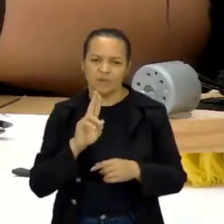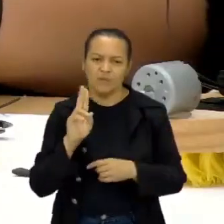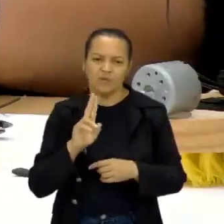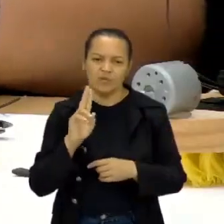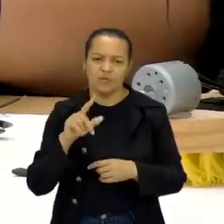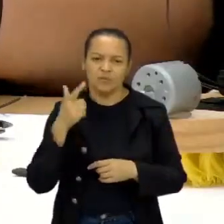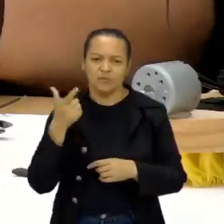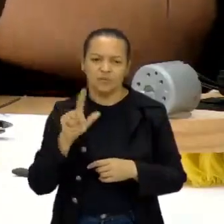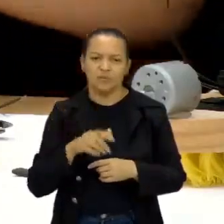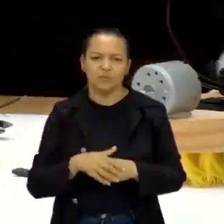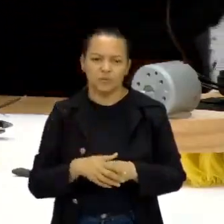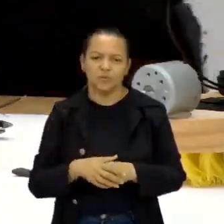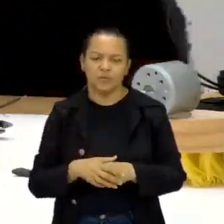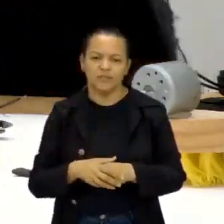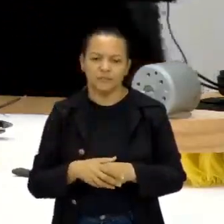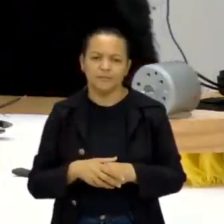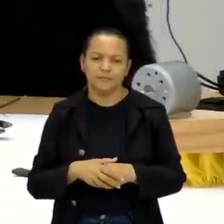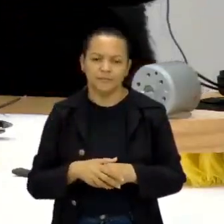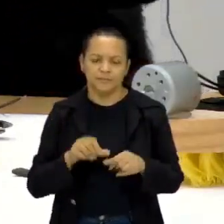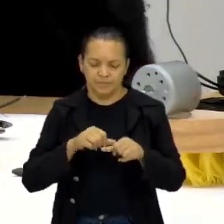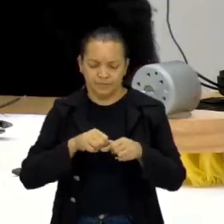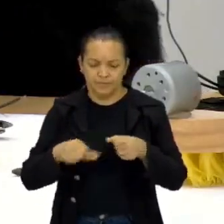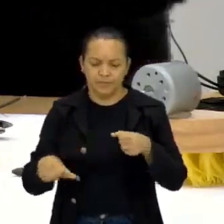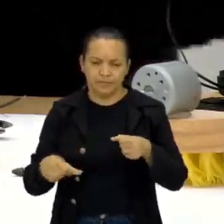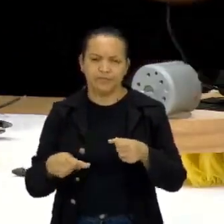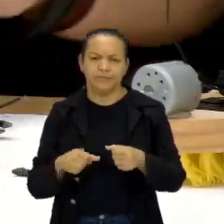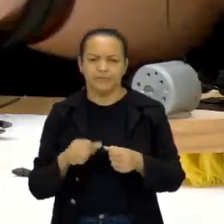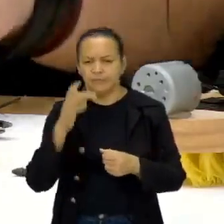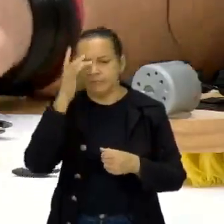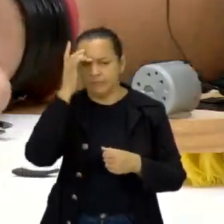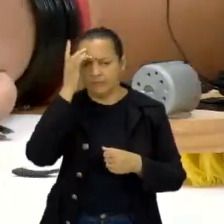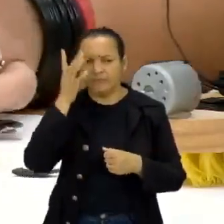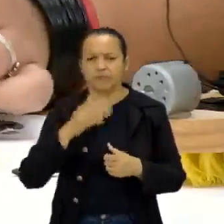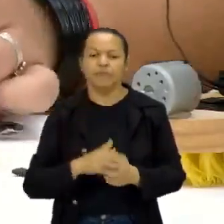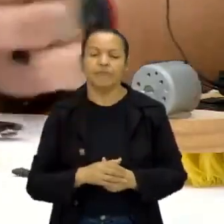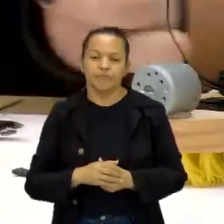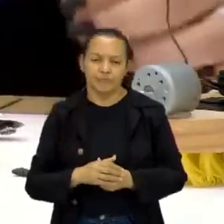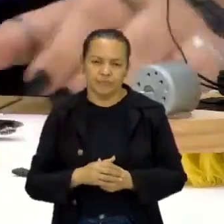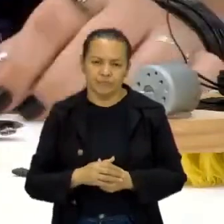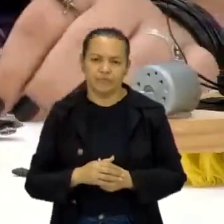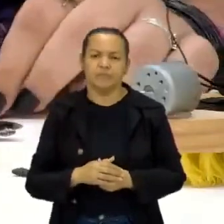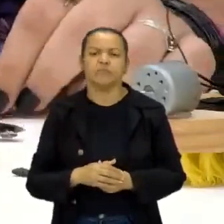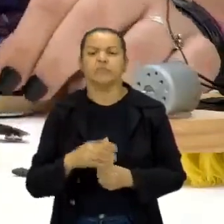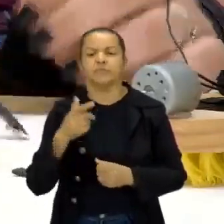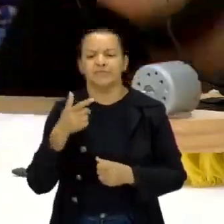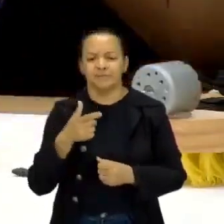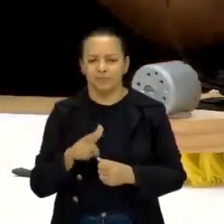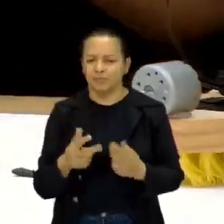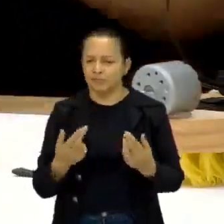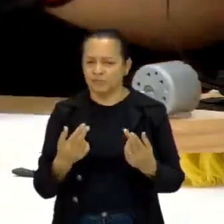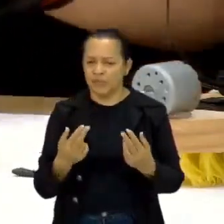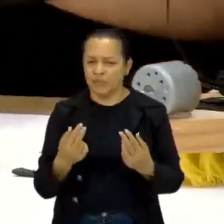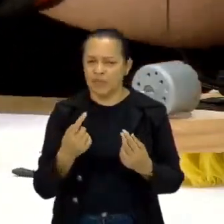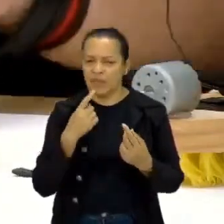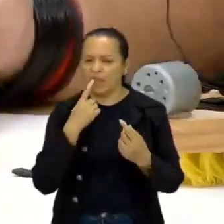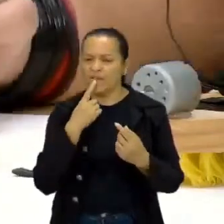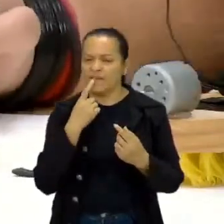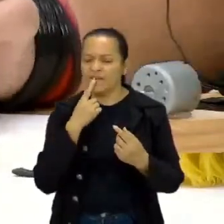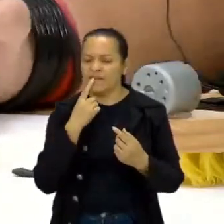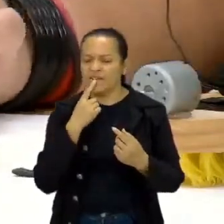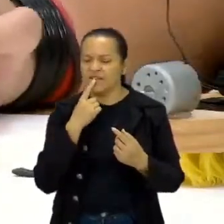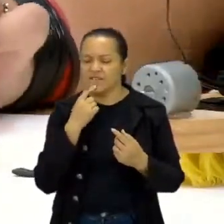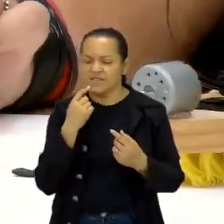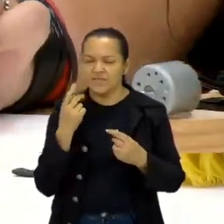depois, eu vou passar uma fita mais fácil, tá? Mesma questão. Então, aqui, ó, fio vermelho com